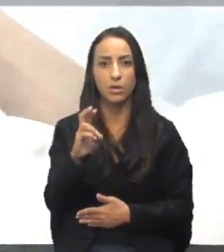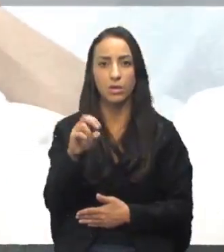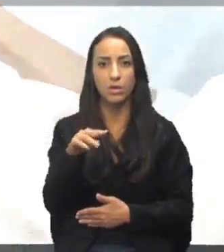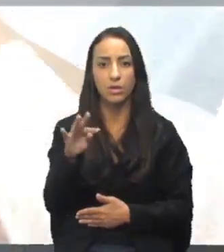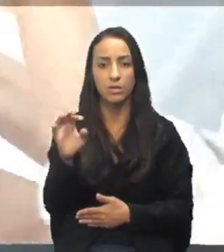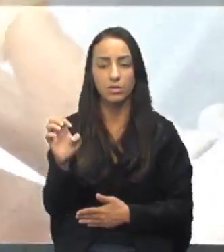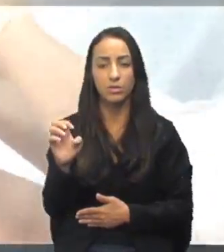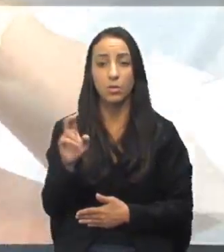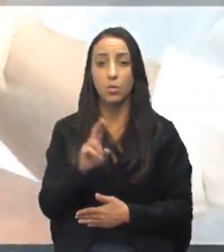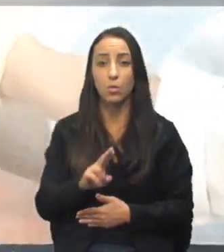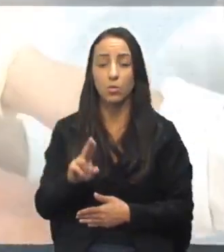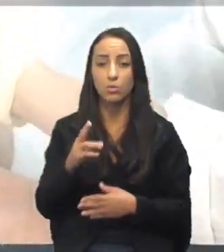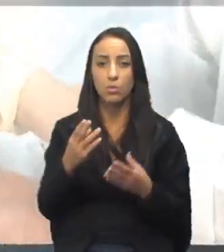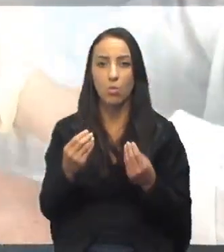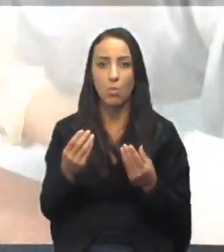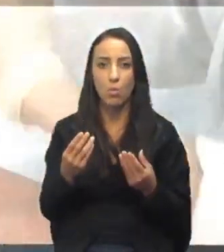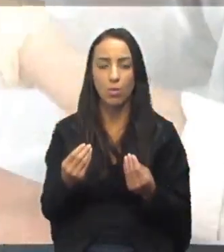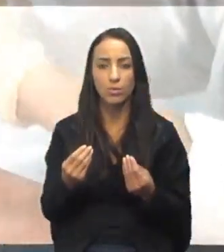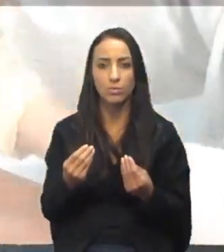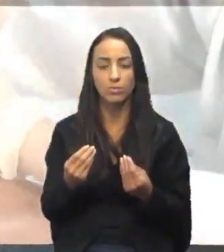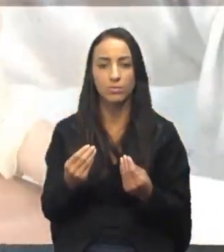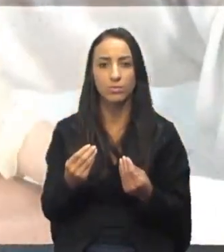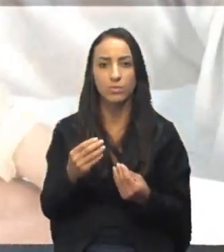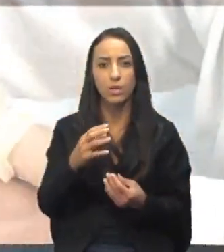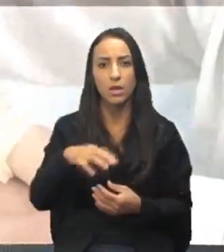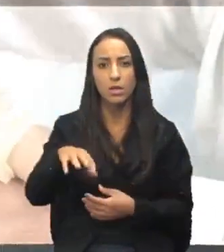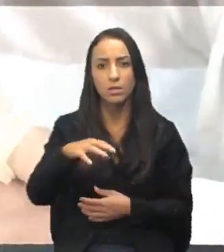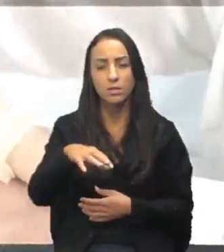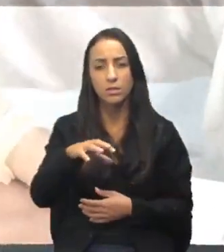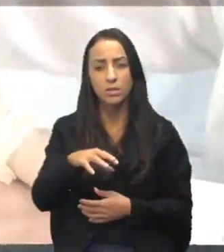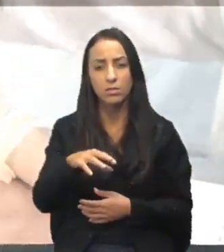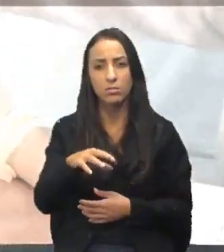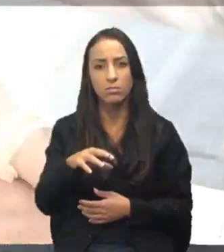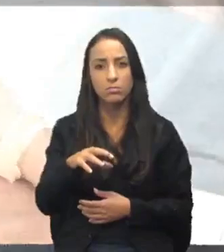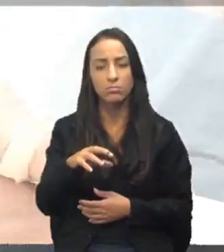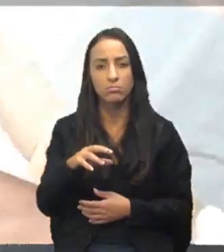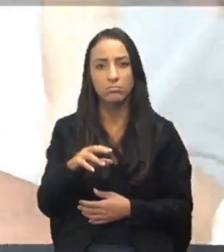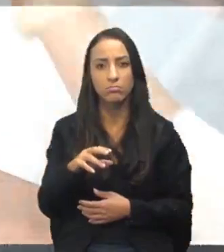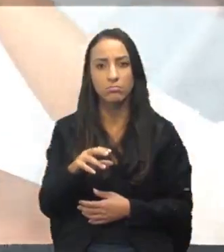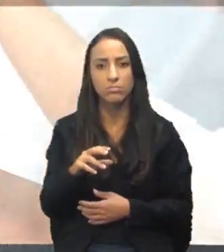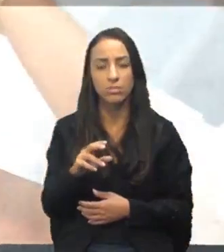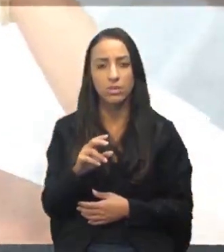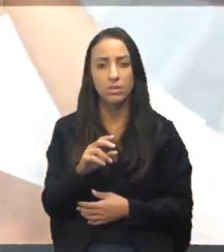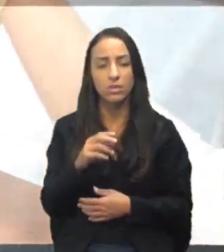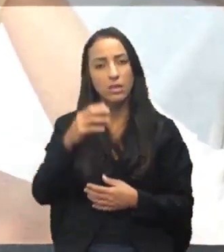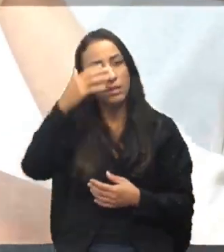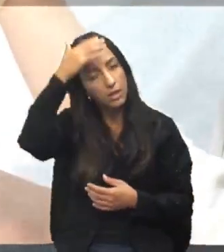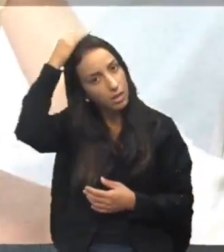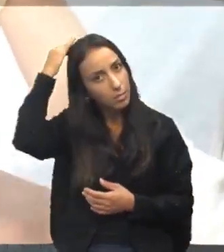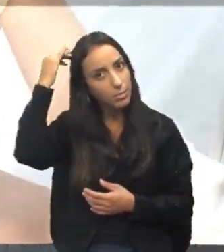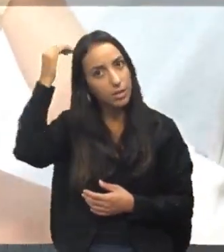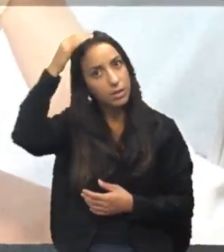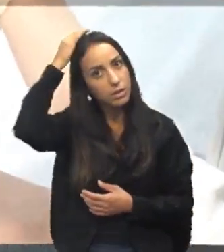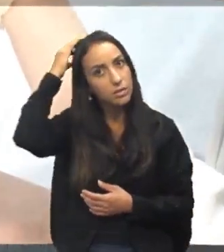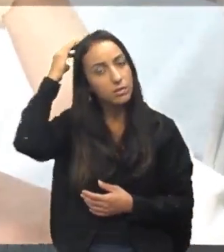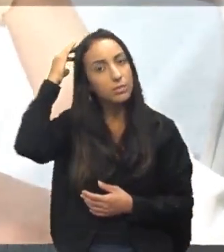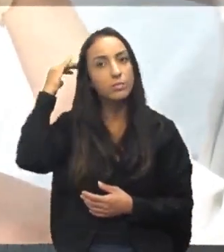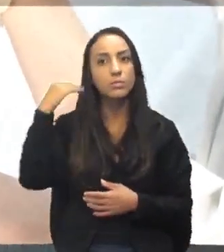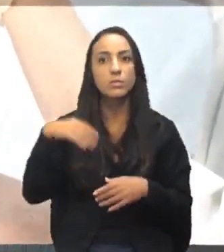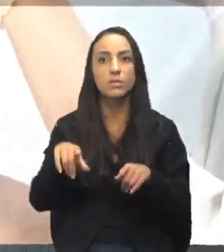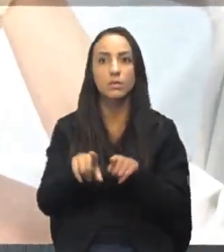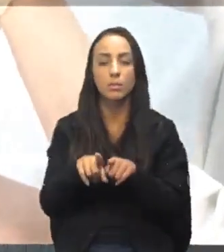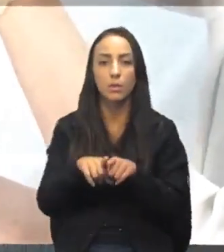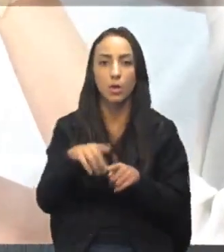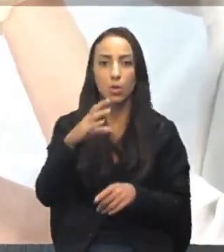muito utilizada, como eu disse, em regiões que não são uniformes, principalmente região da cabeça e em região